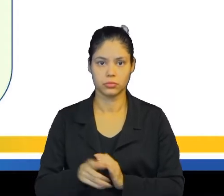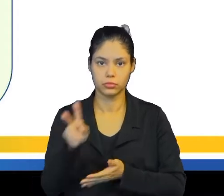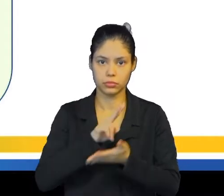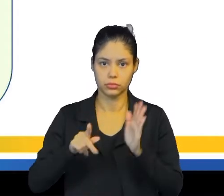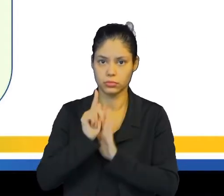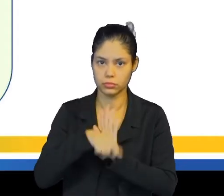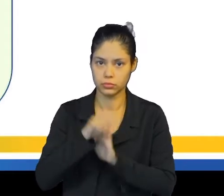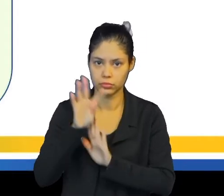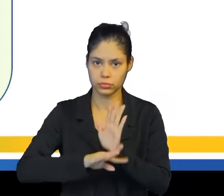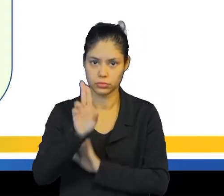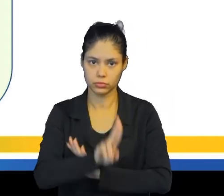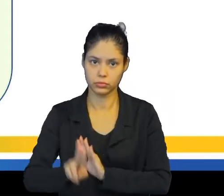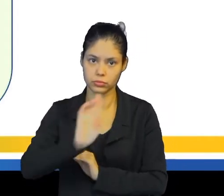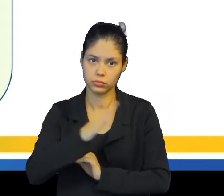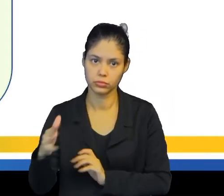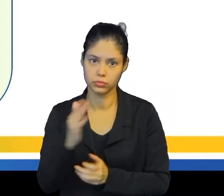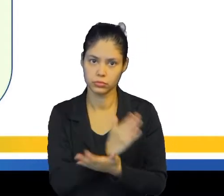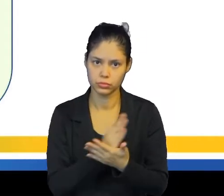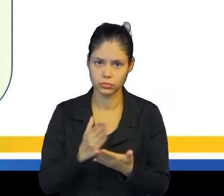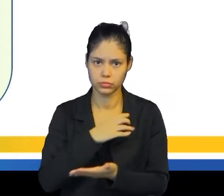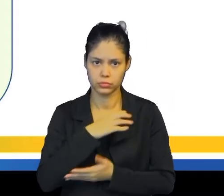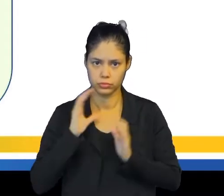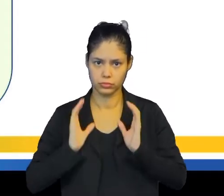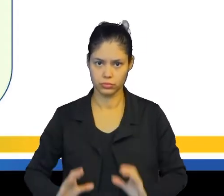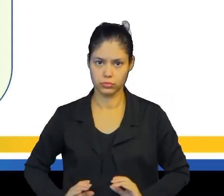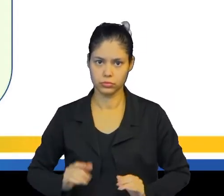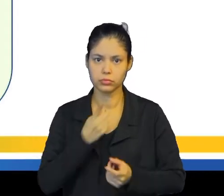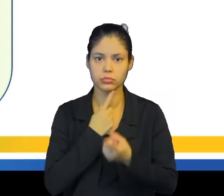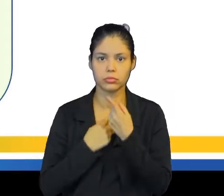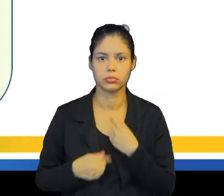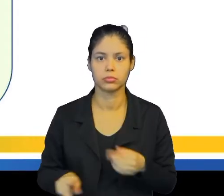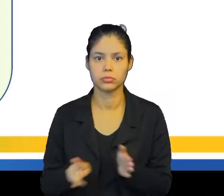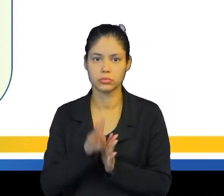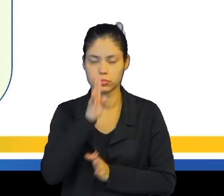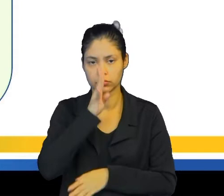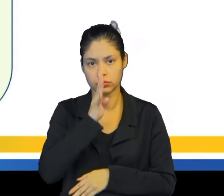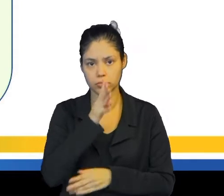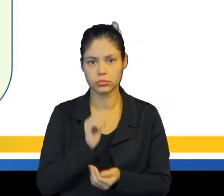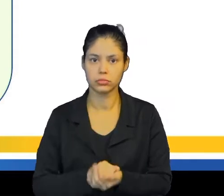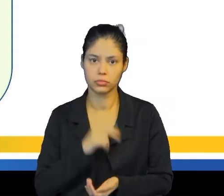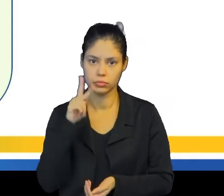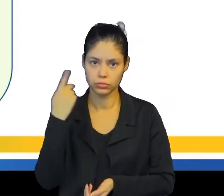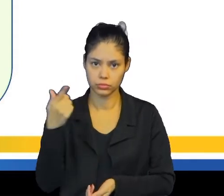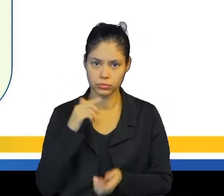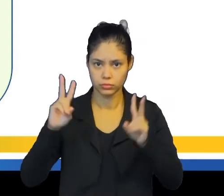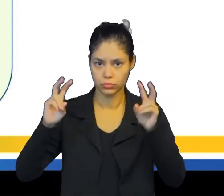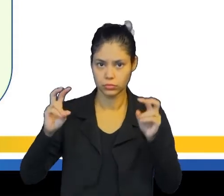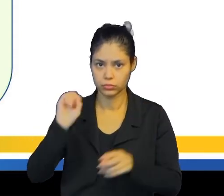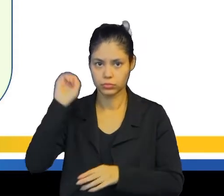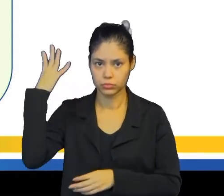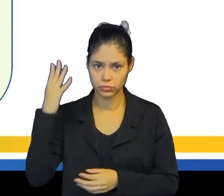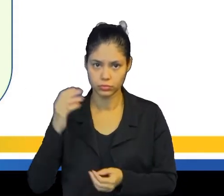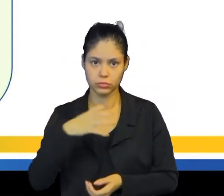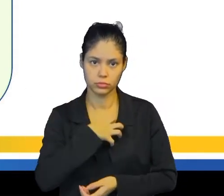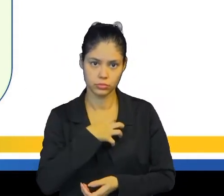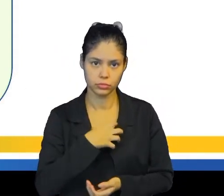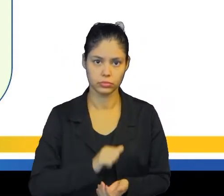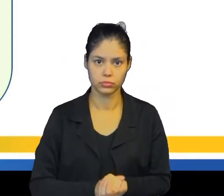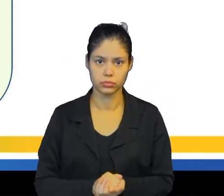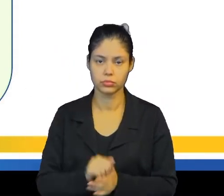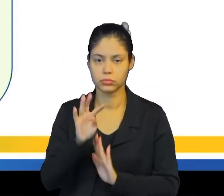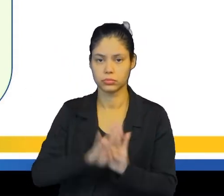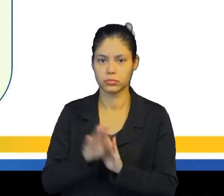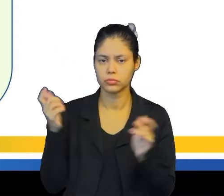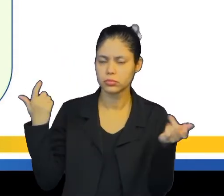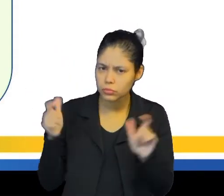do leitor é um gênero textual utilizado quando algum cidadão deseja posicionar-se criticamente a respeito de algum assunto ou acontecimento no